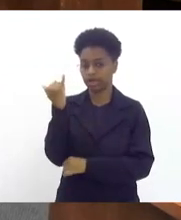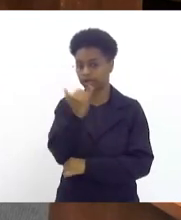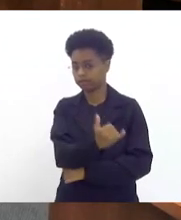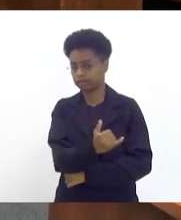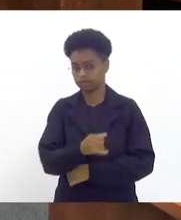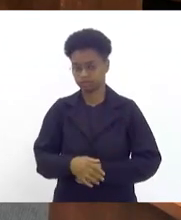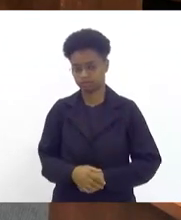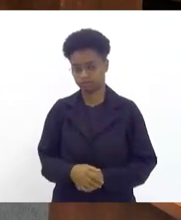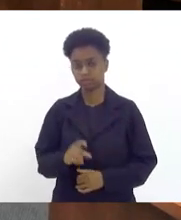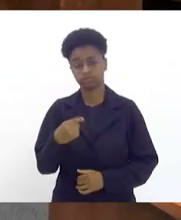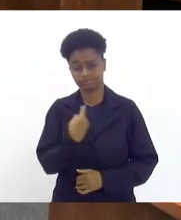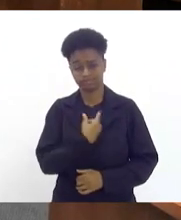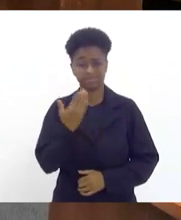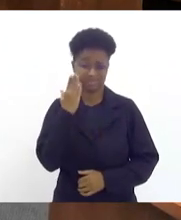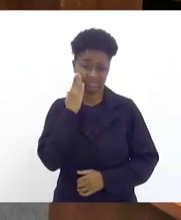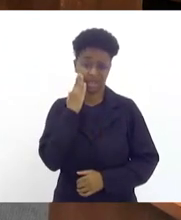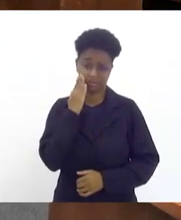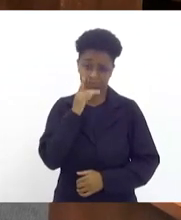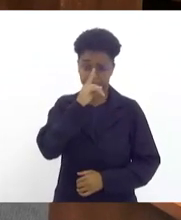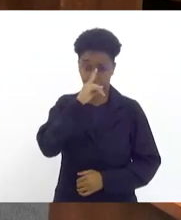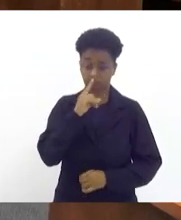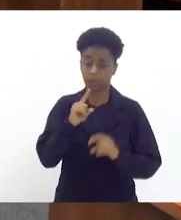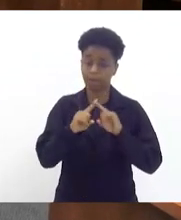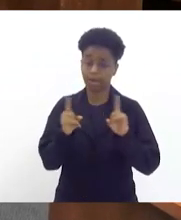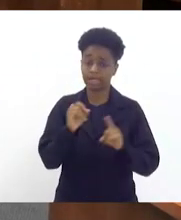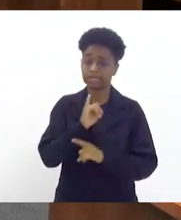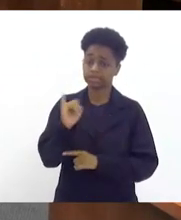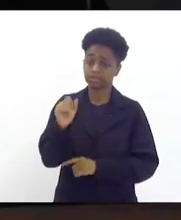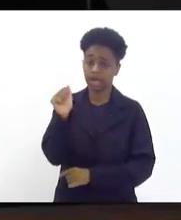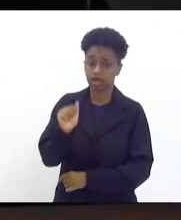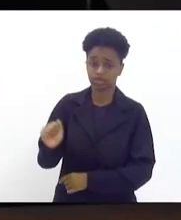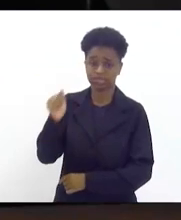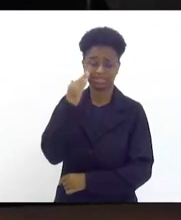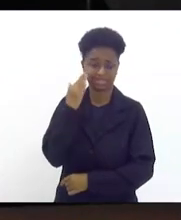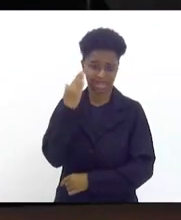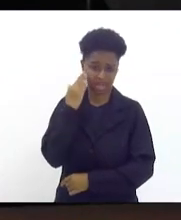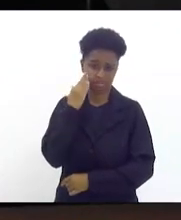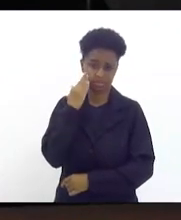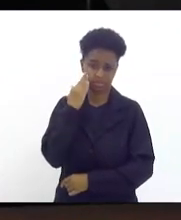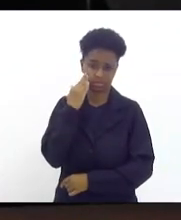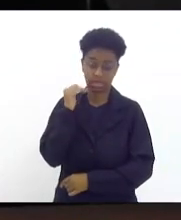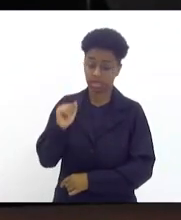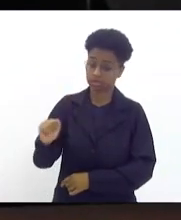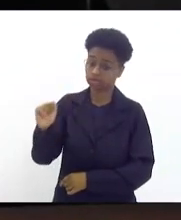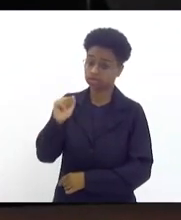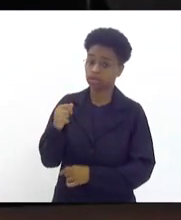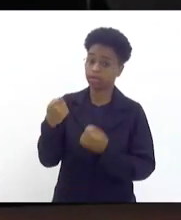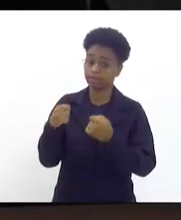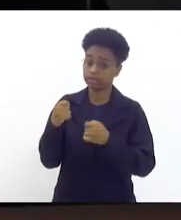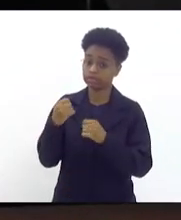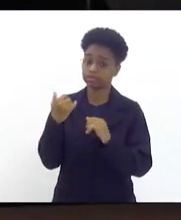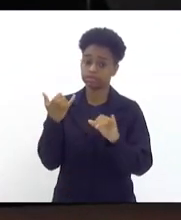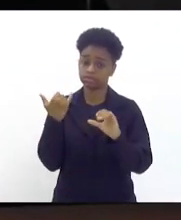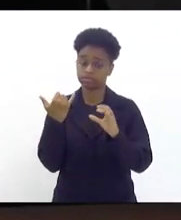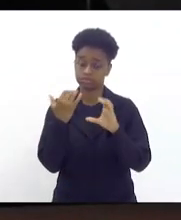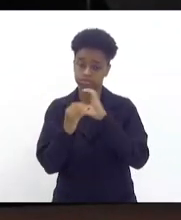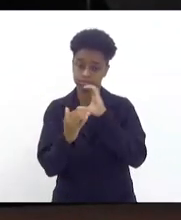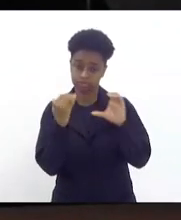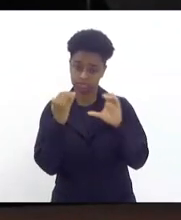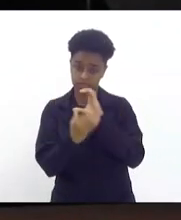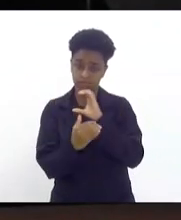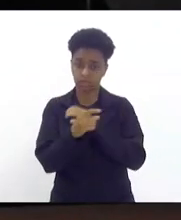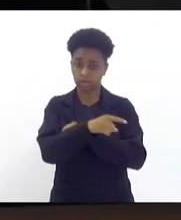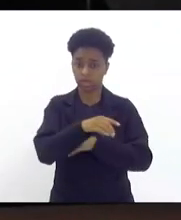a gente sabe que é vulnerável mas eu acho que se Associação sabe a associação seja esse canal de interlocução